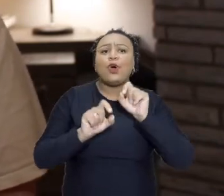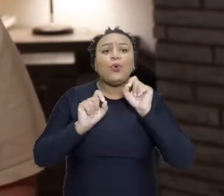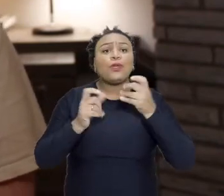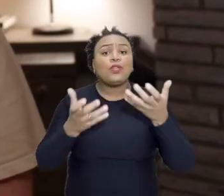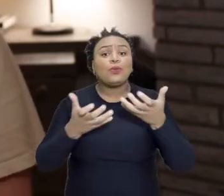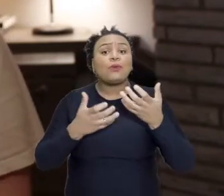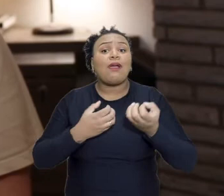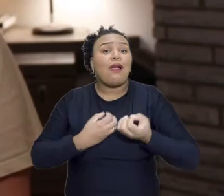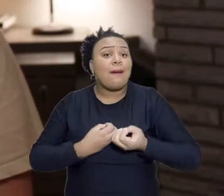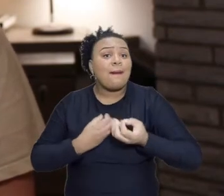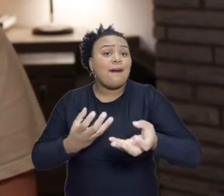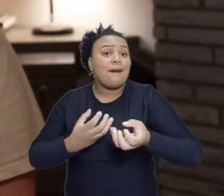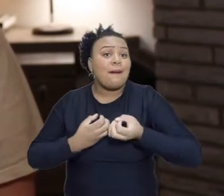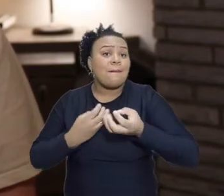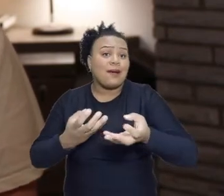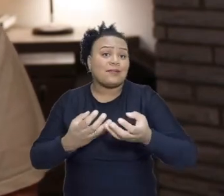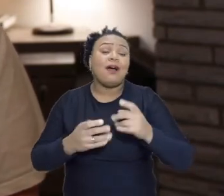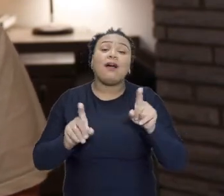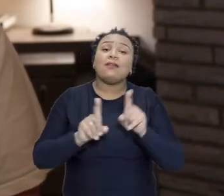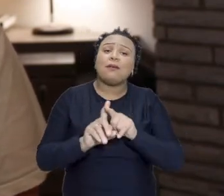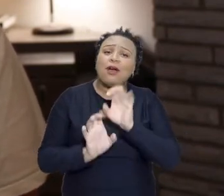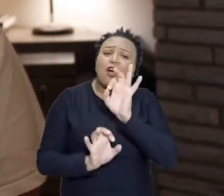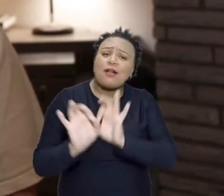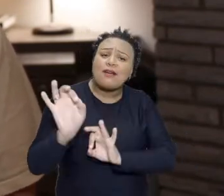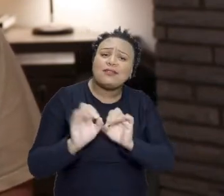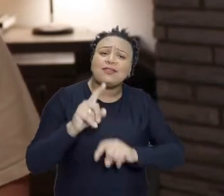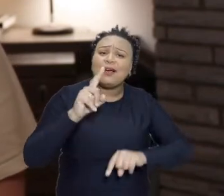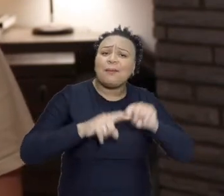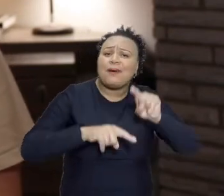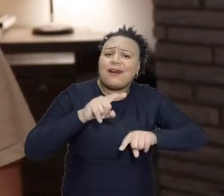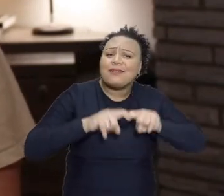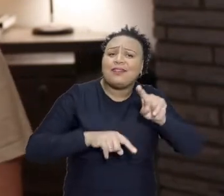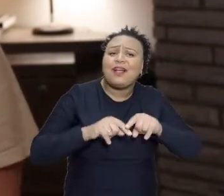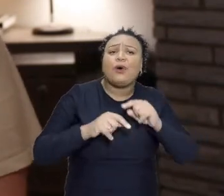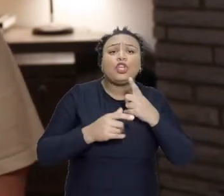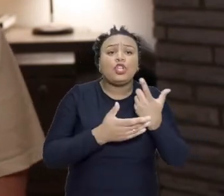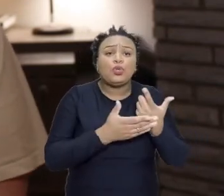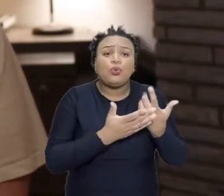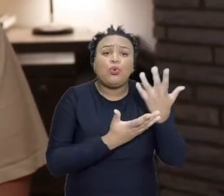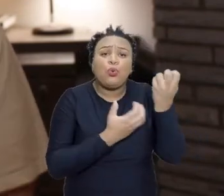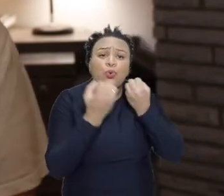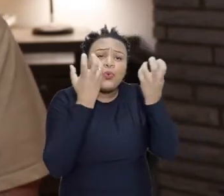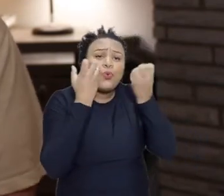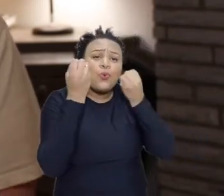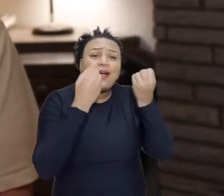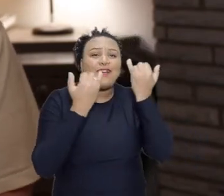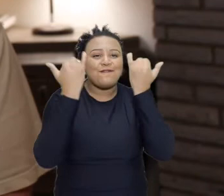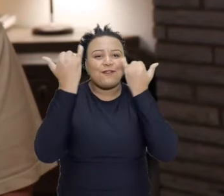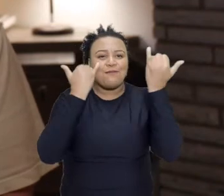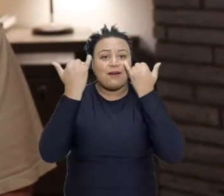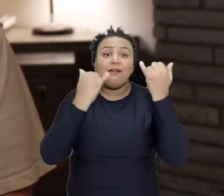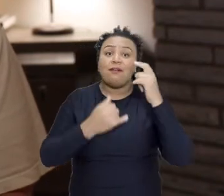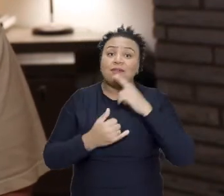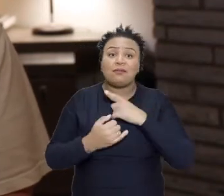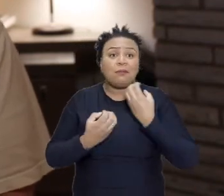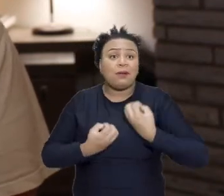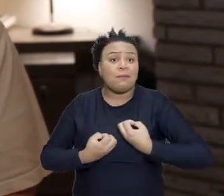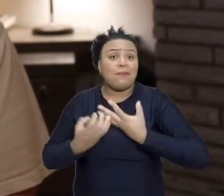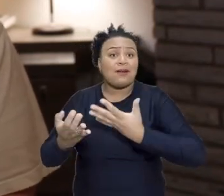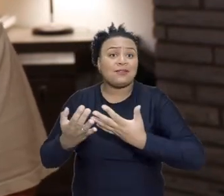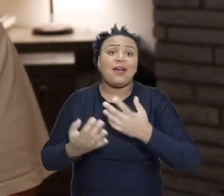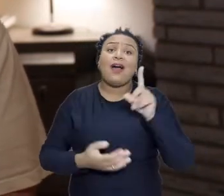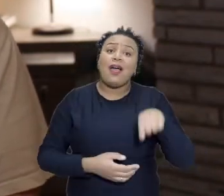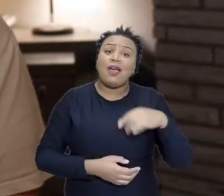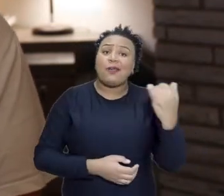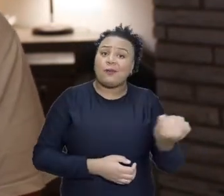passar e organizar todo o material que você adquiriu, né, de conhecimento para passar para as pessoas, porque é muito importante,